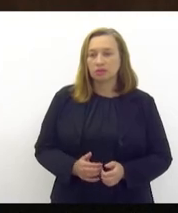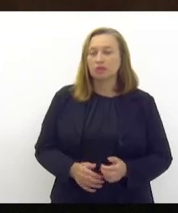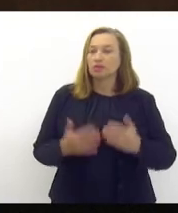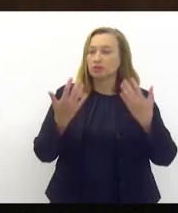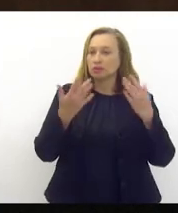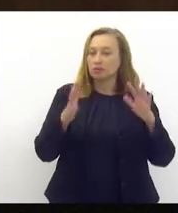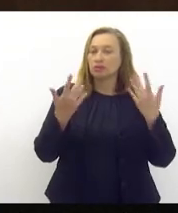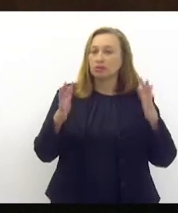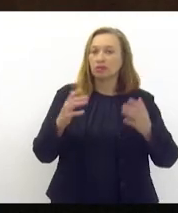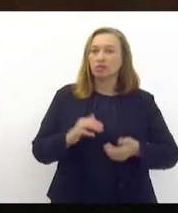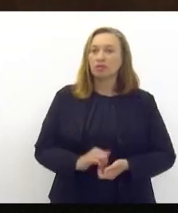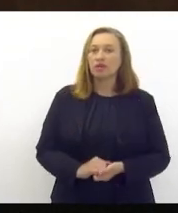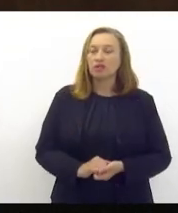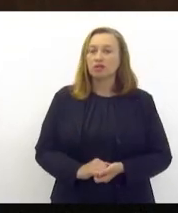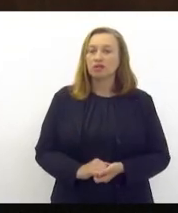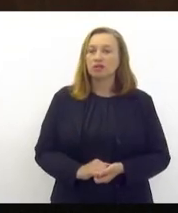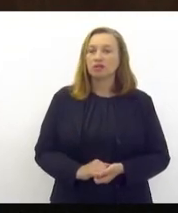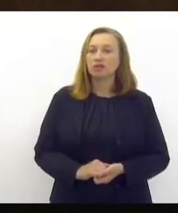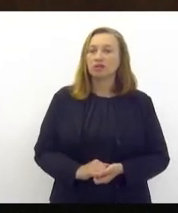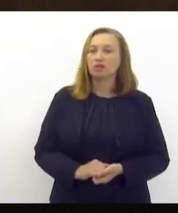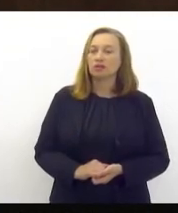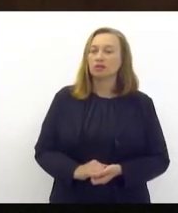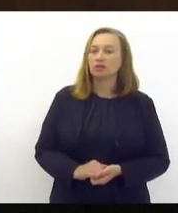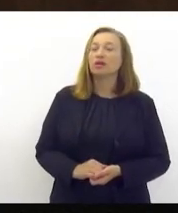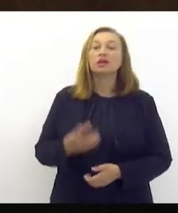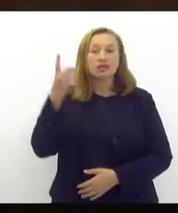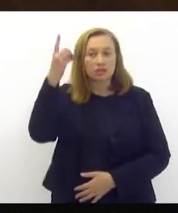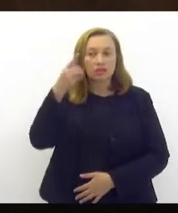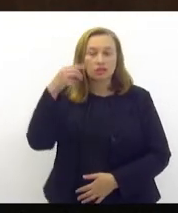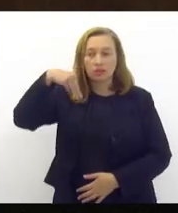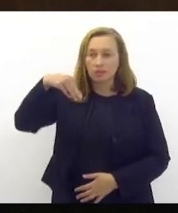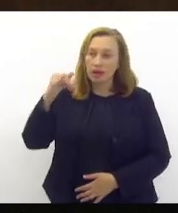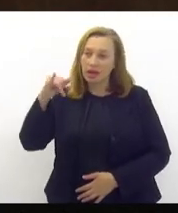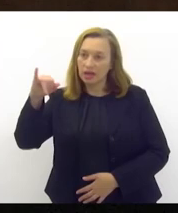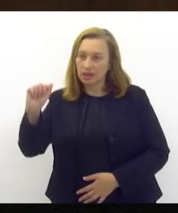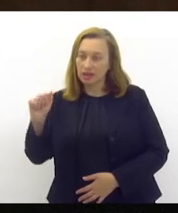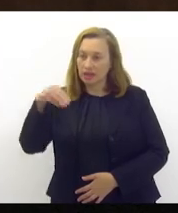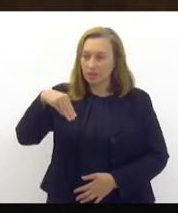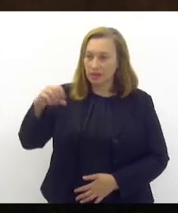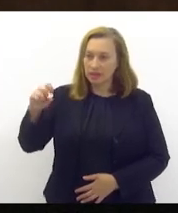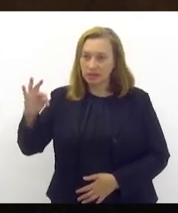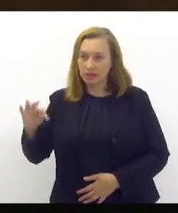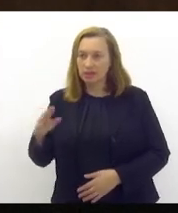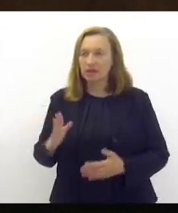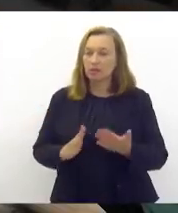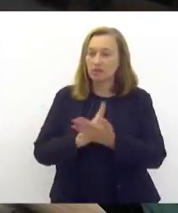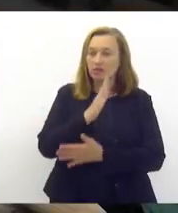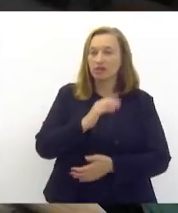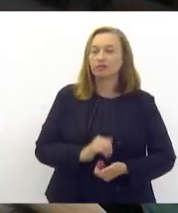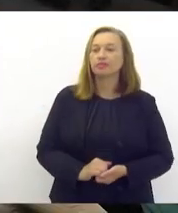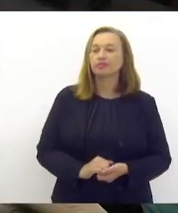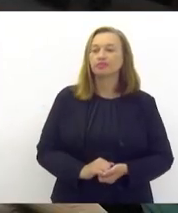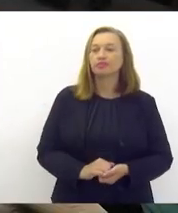Parabenizar a autora do projeto, a deputada Marina do MST, o parecer é favorável.